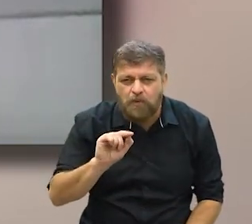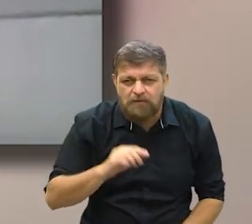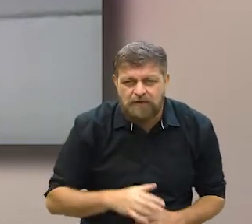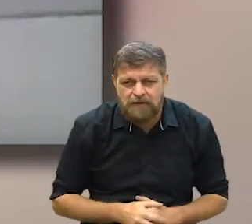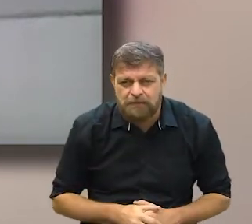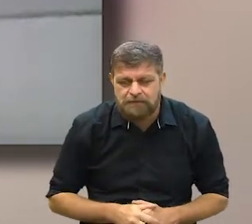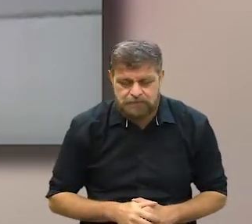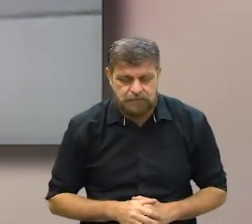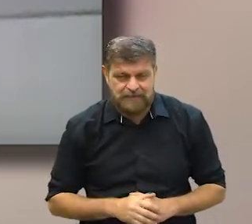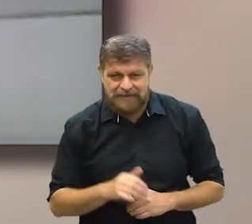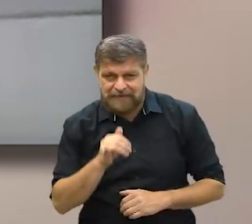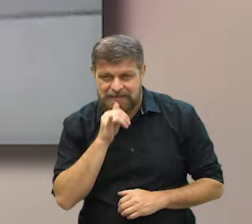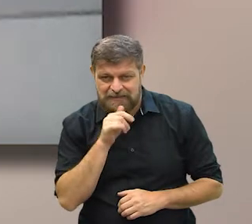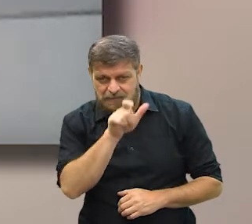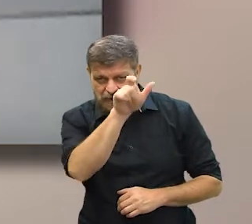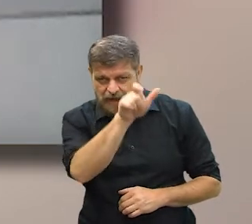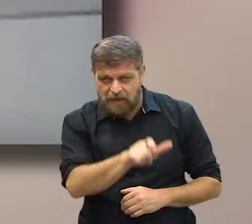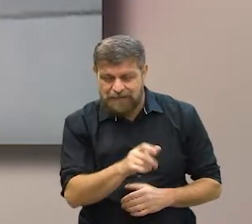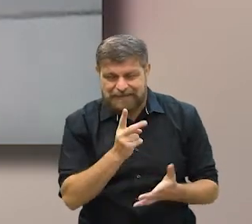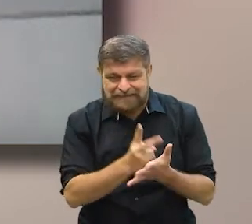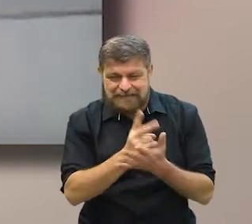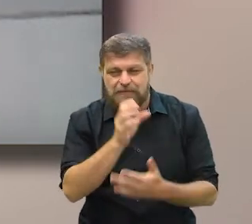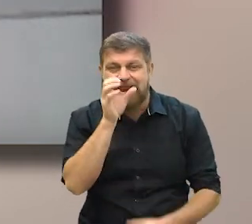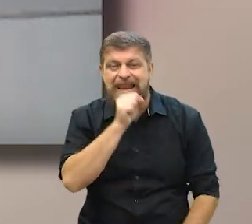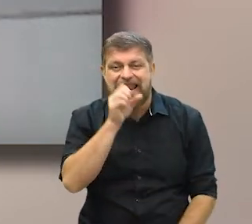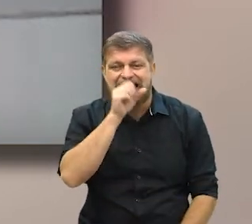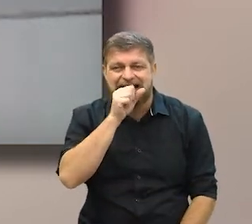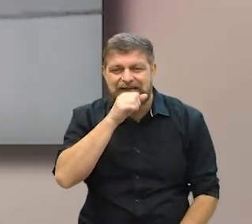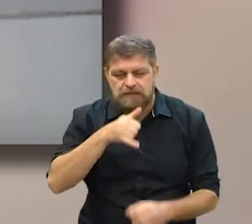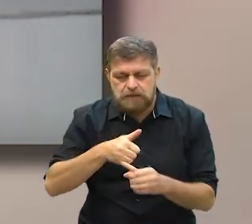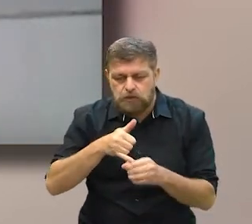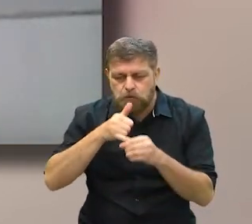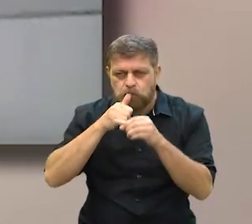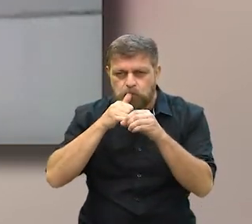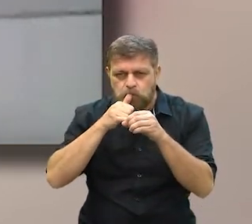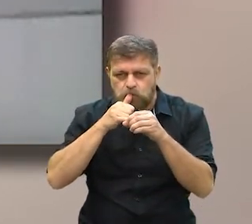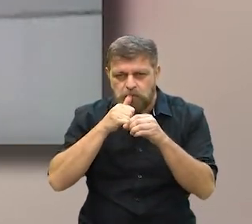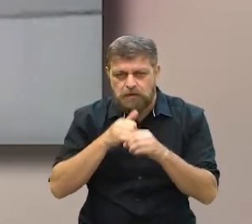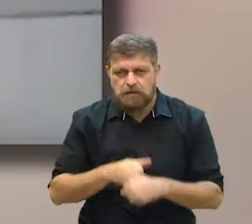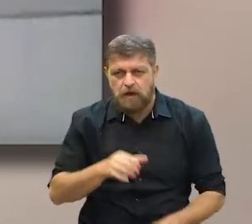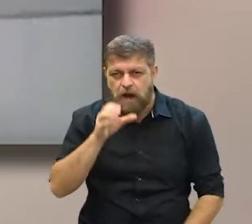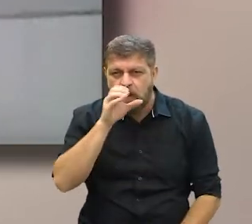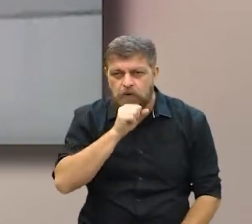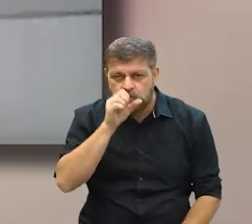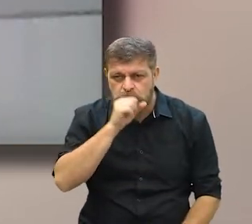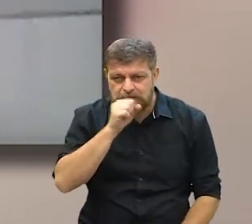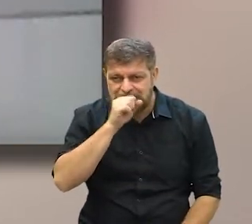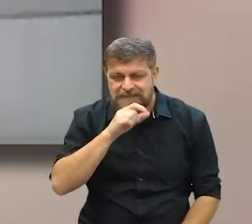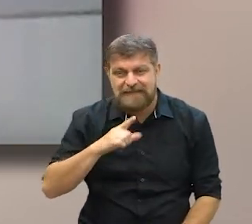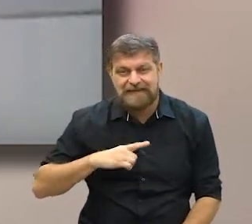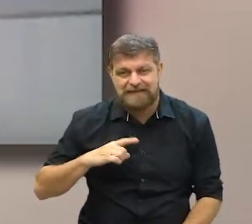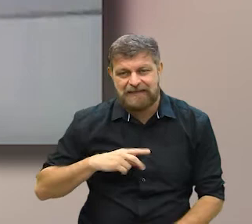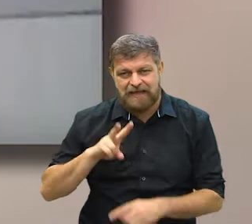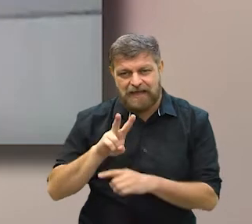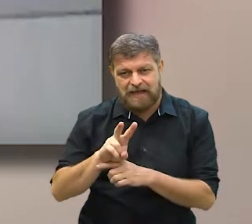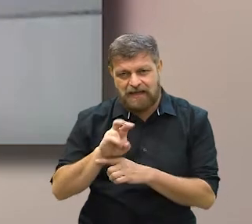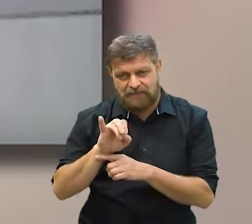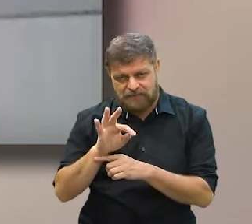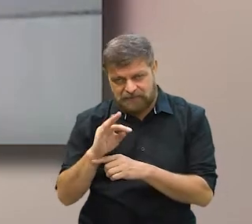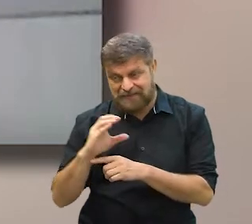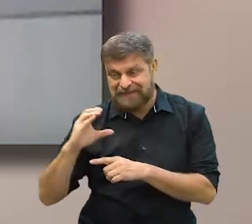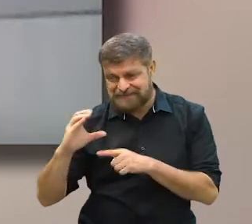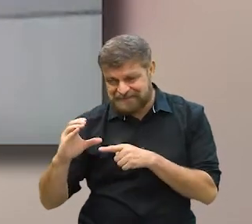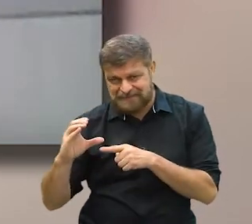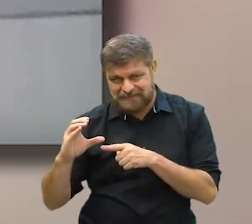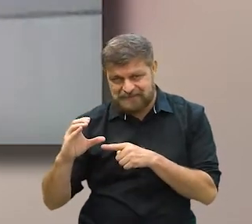a mulher não tomava água, ela só tomava suco de laranja, né? E o suco de laranja tem vitamina C, né? E a vitamina